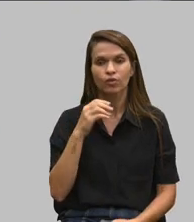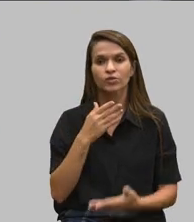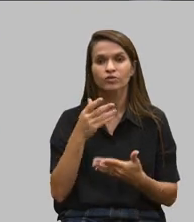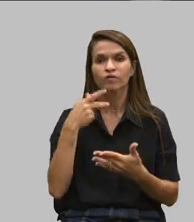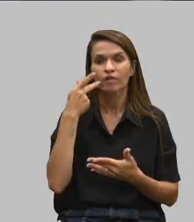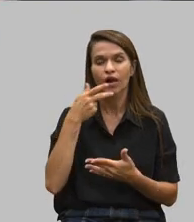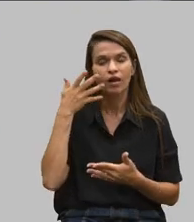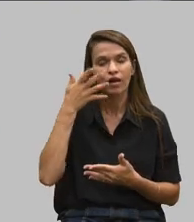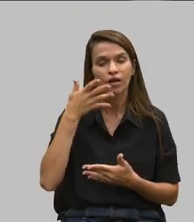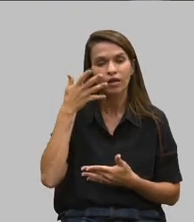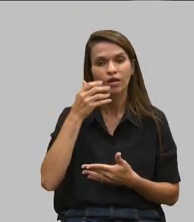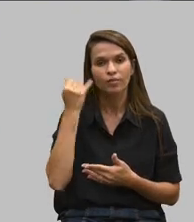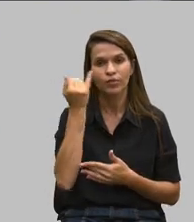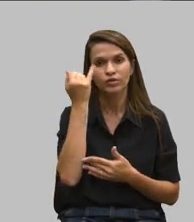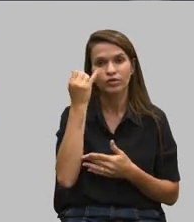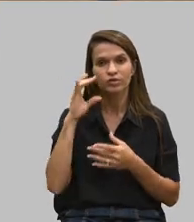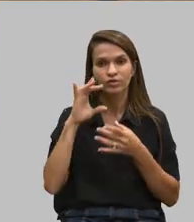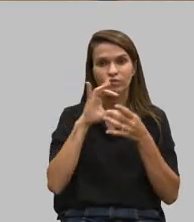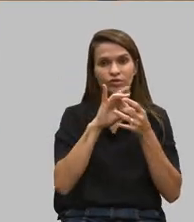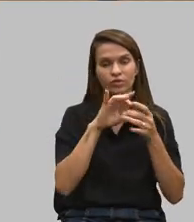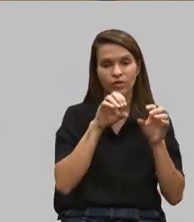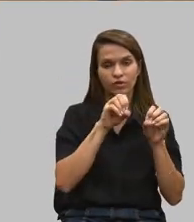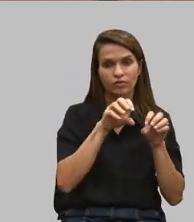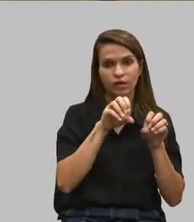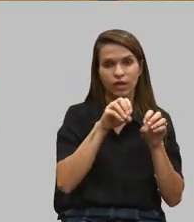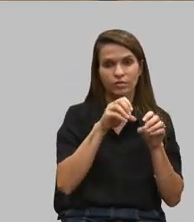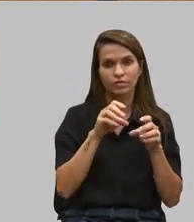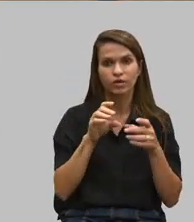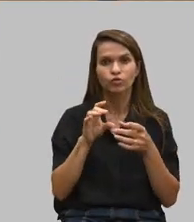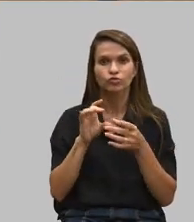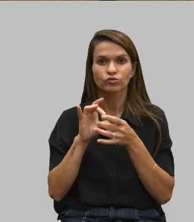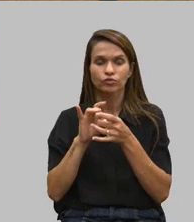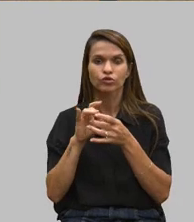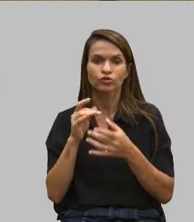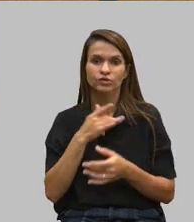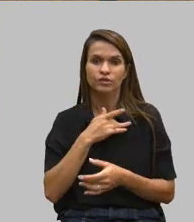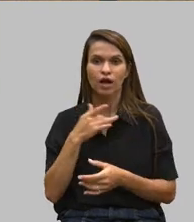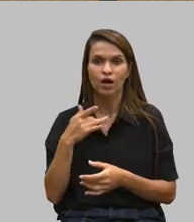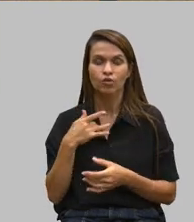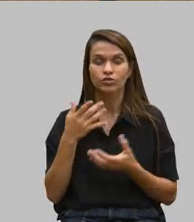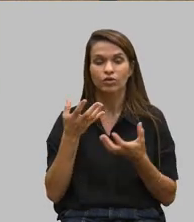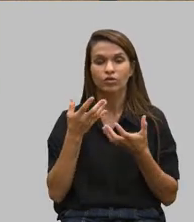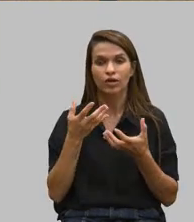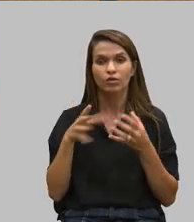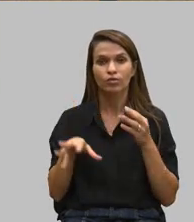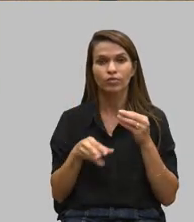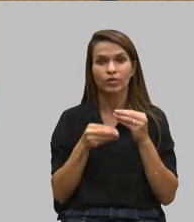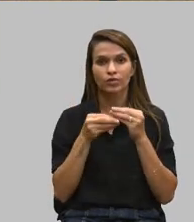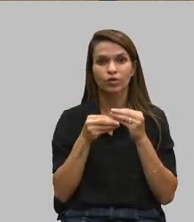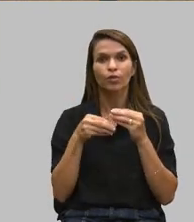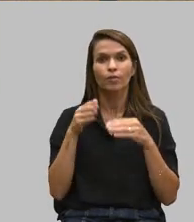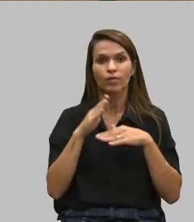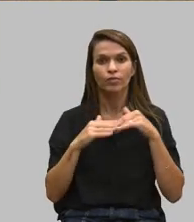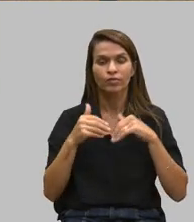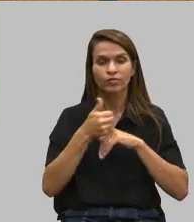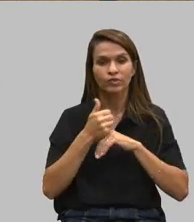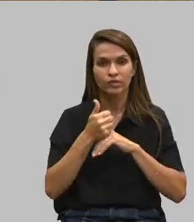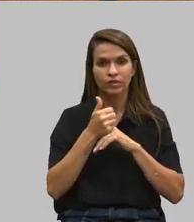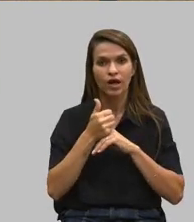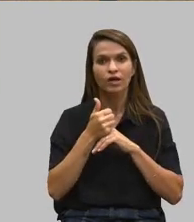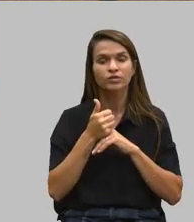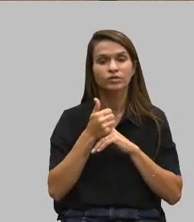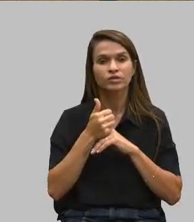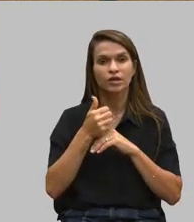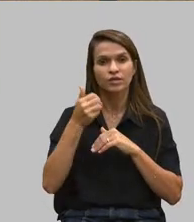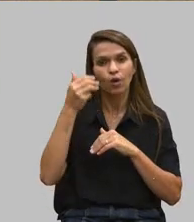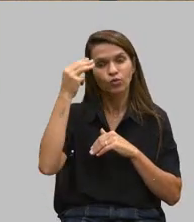importância né do vínculo da educação com a saúde e aí eu quero falar aqui também como profissional de saúde mental porque eu